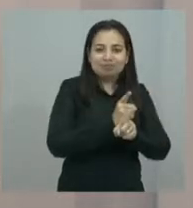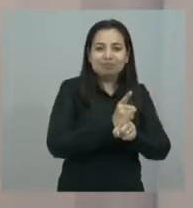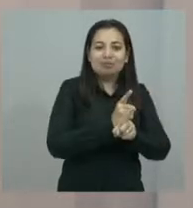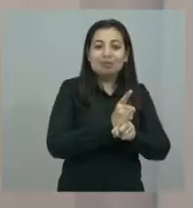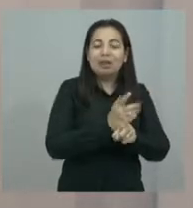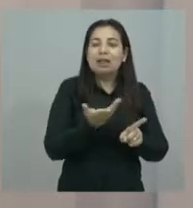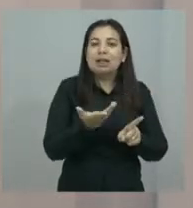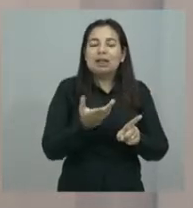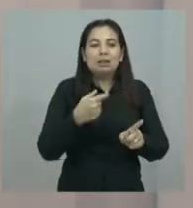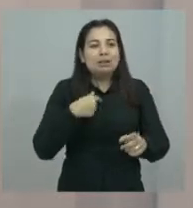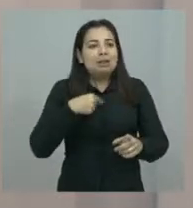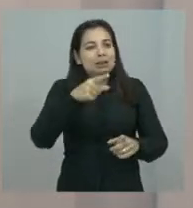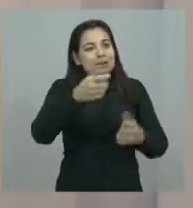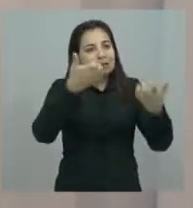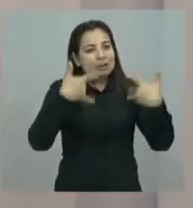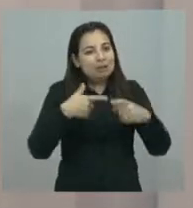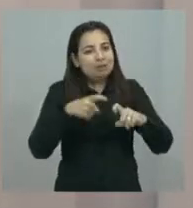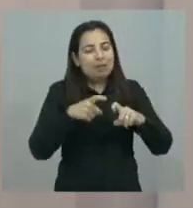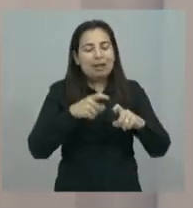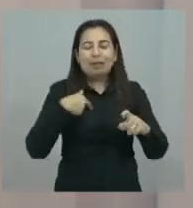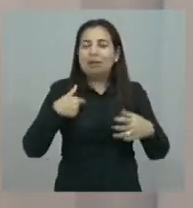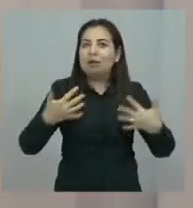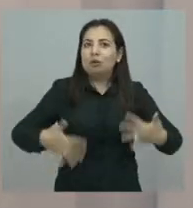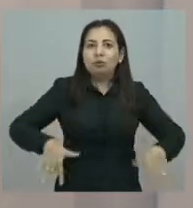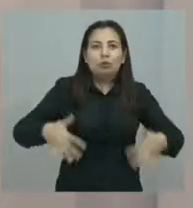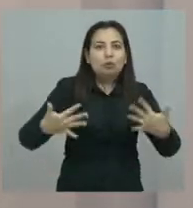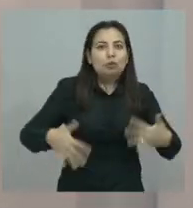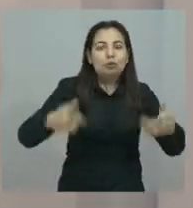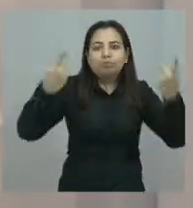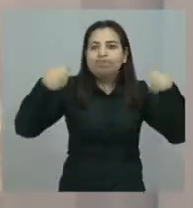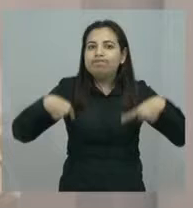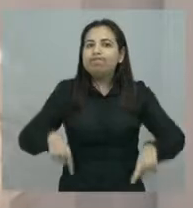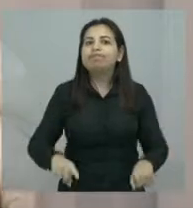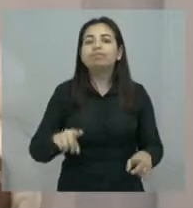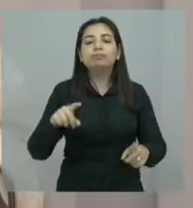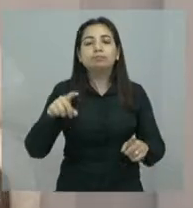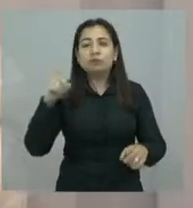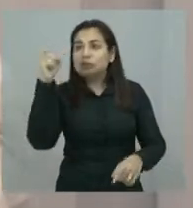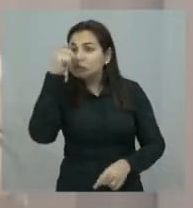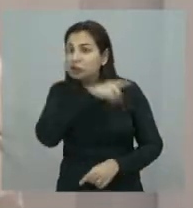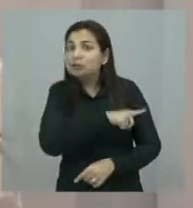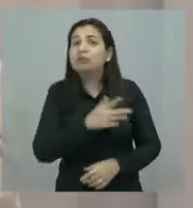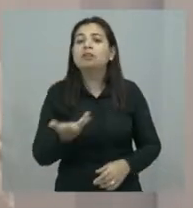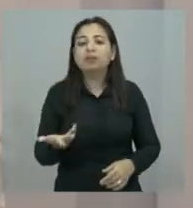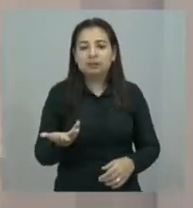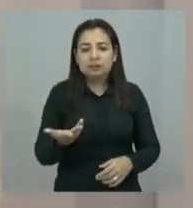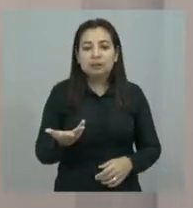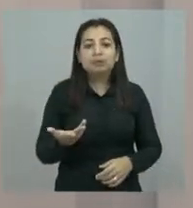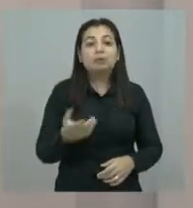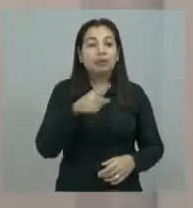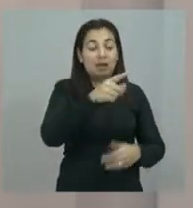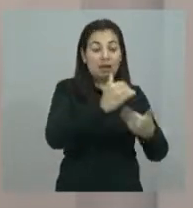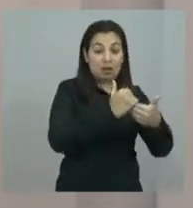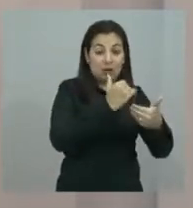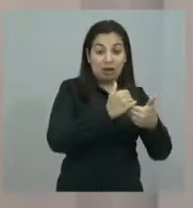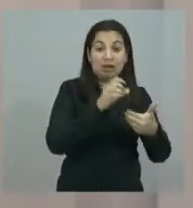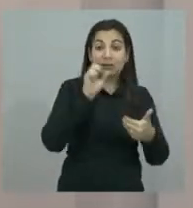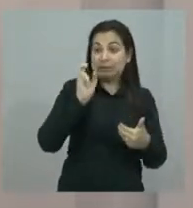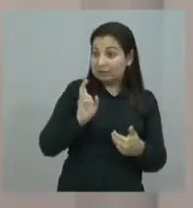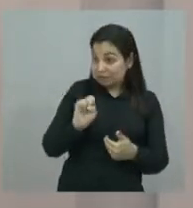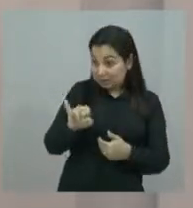faltou o chão na sua perna. Porque a primeira informação que o médico lhe passa, olha, todos os seus contatos sexuais vão ter que ser